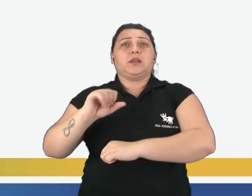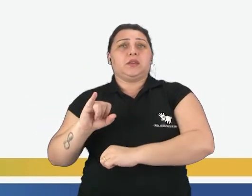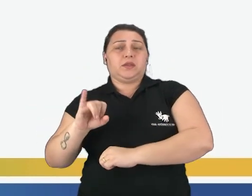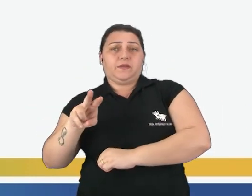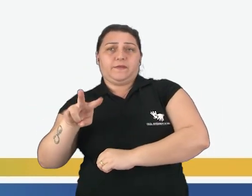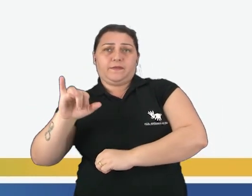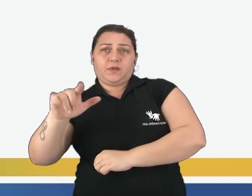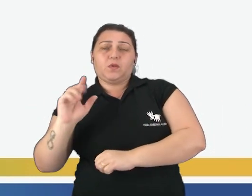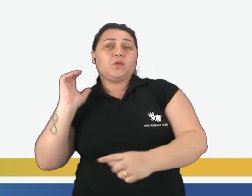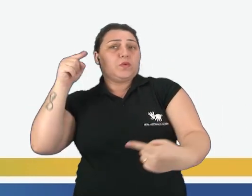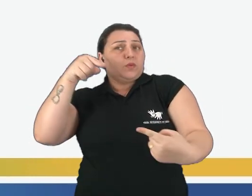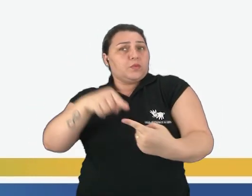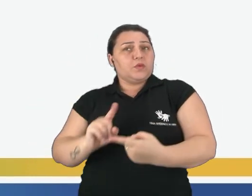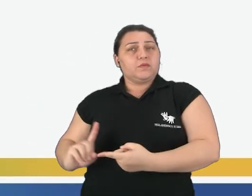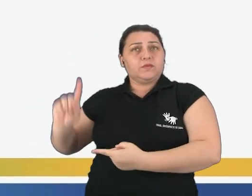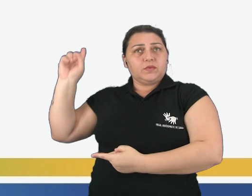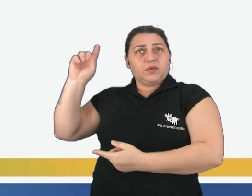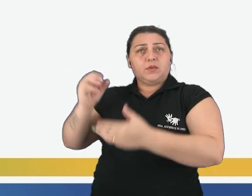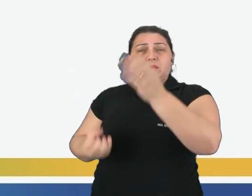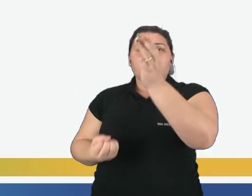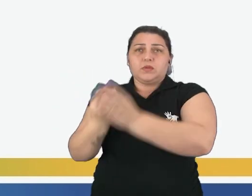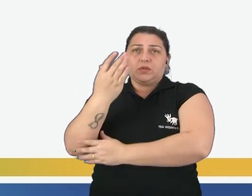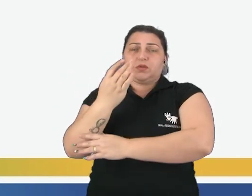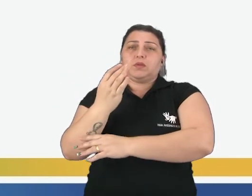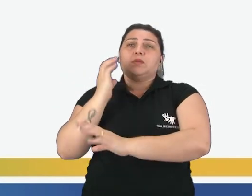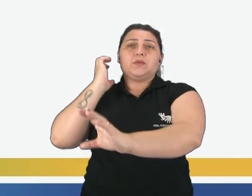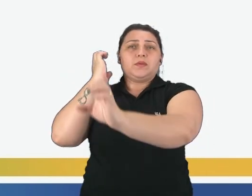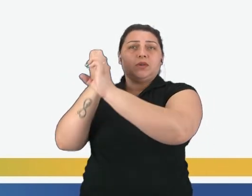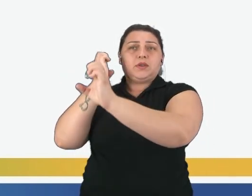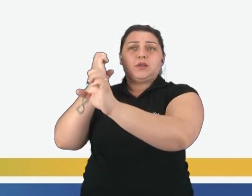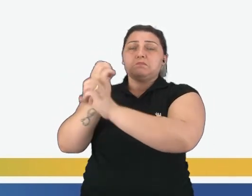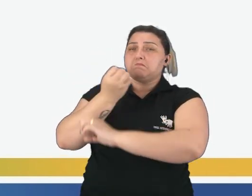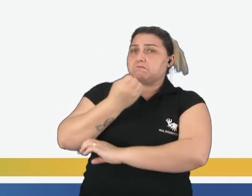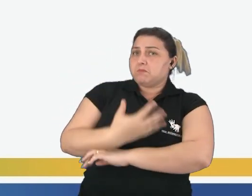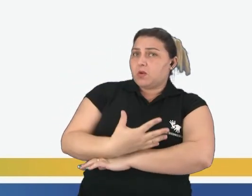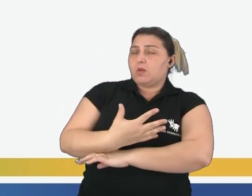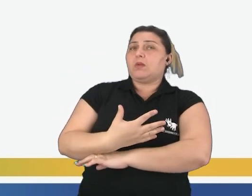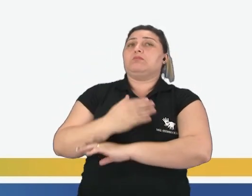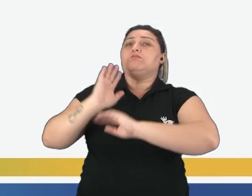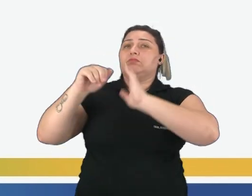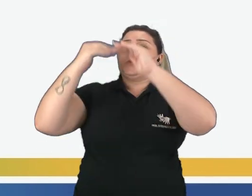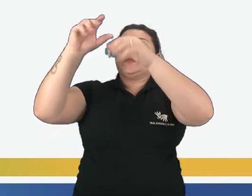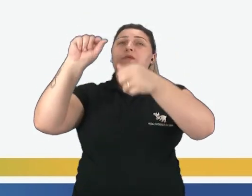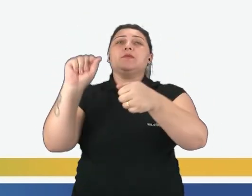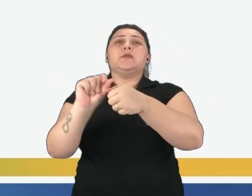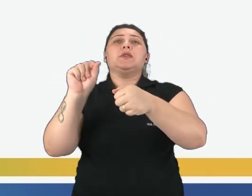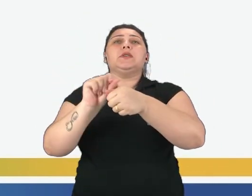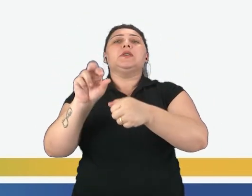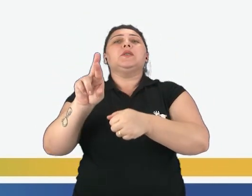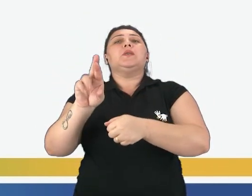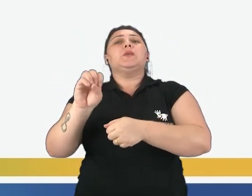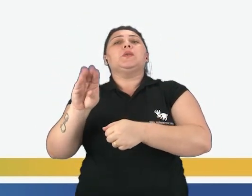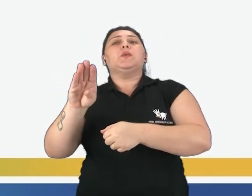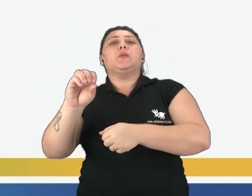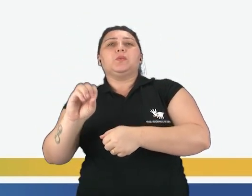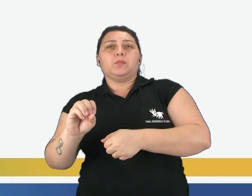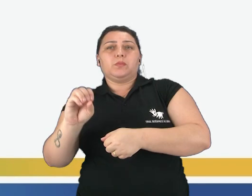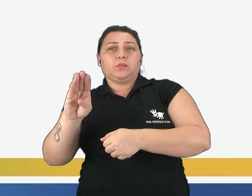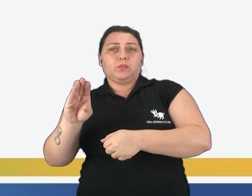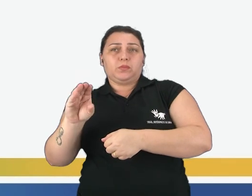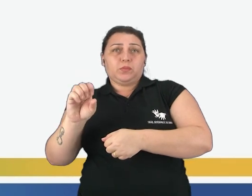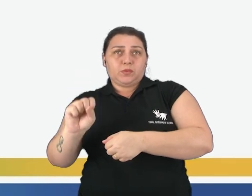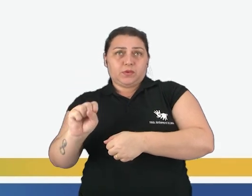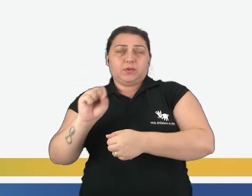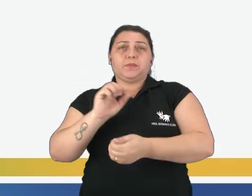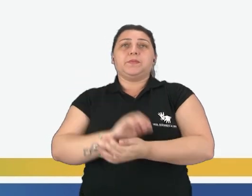e o nosso objetivo é esse aí, ó, produzir uma engenharia suficiente para evoluir e fazer coisas aí, por exemplo, como o Tony Stark fazia, né?